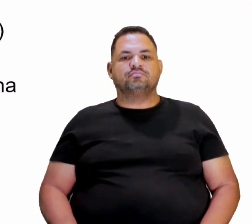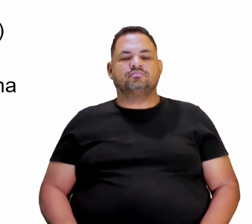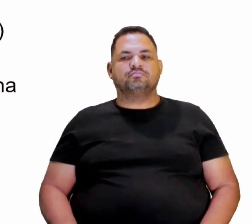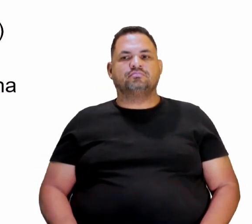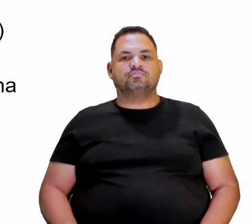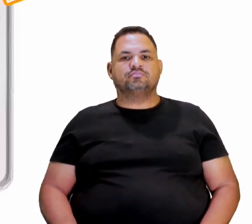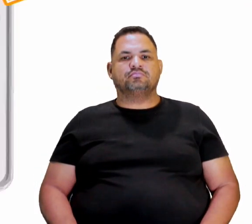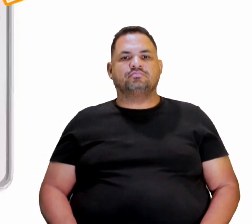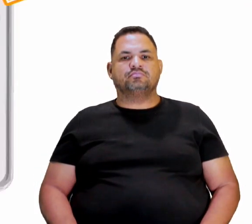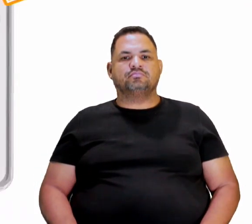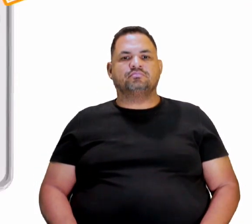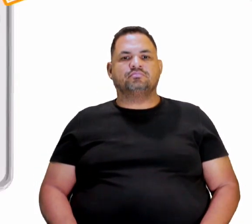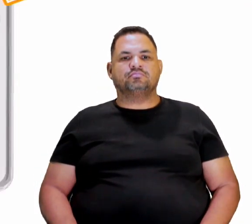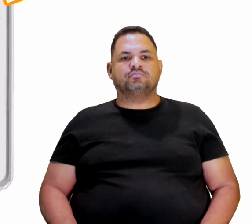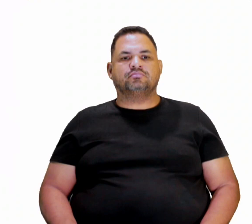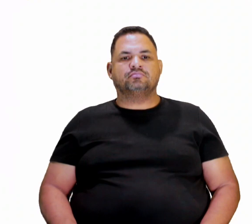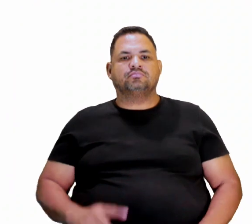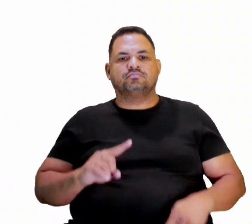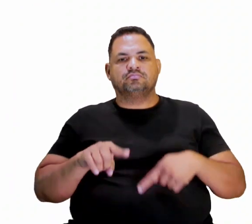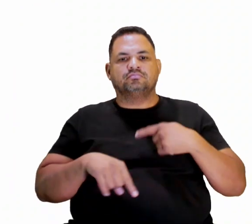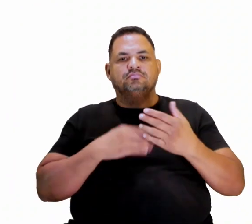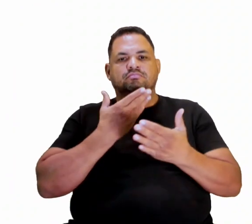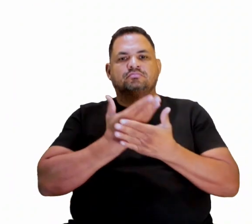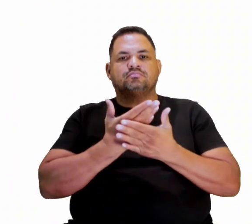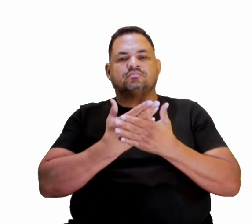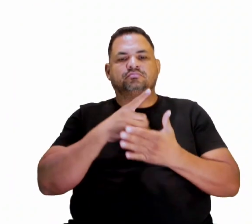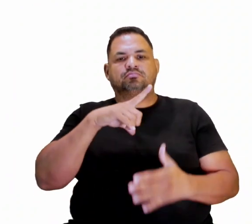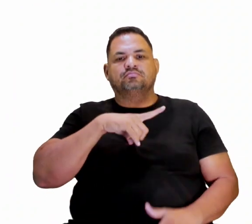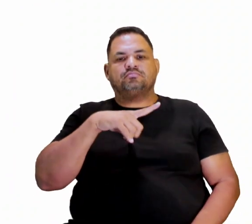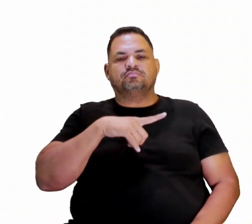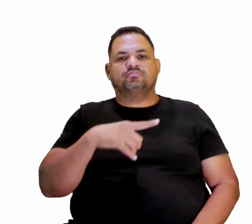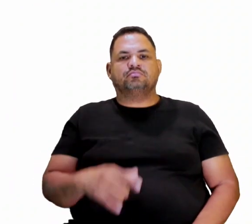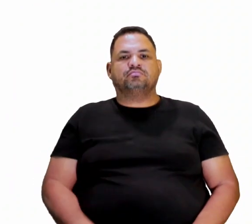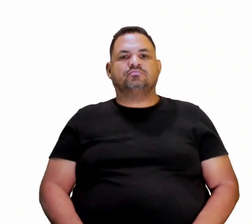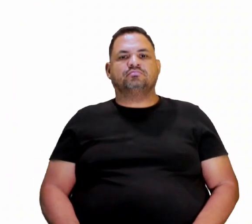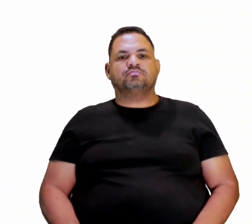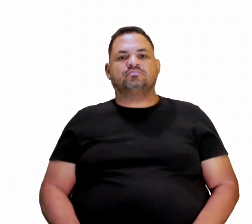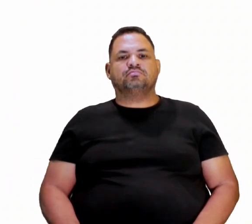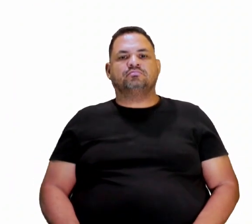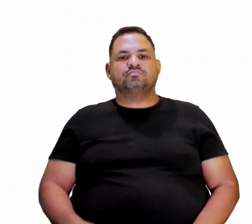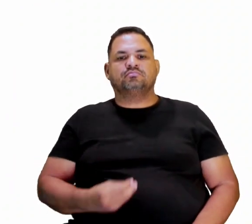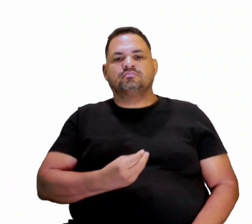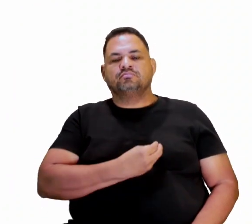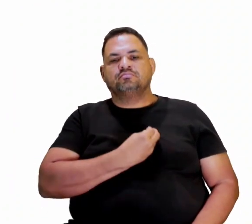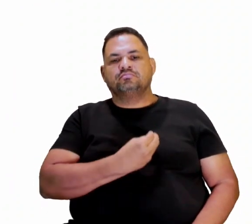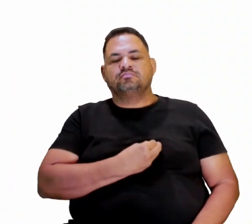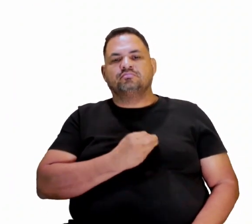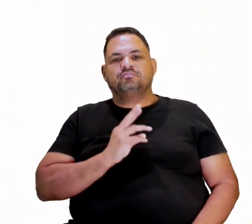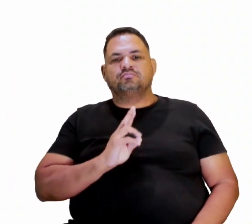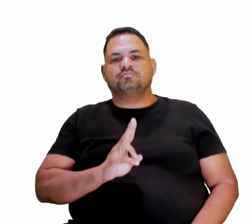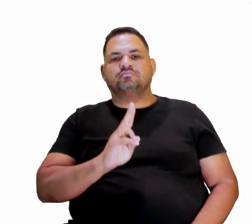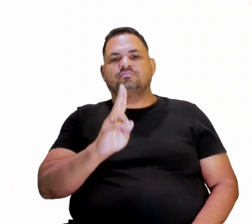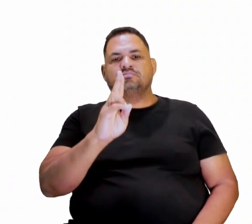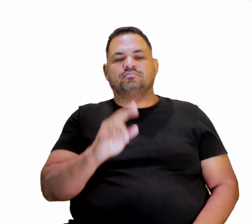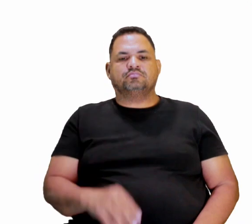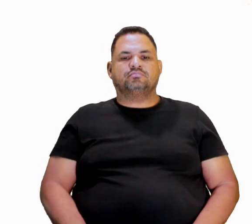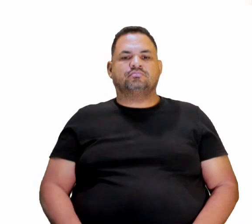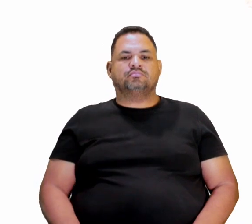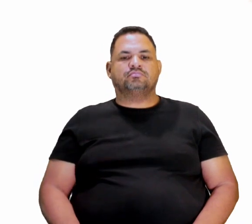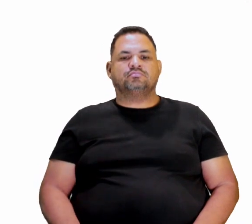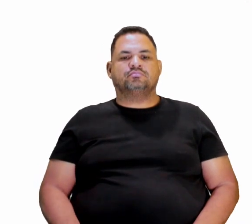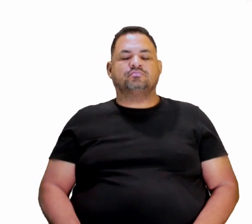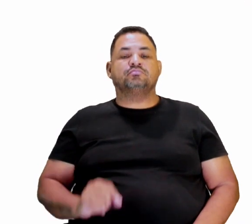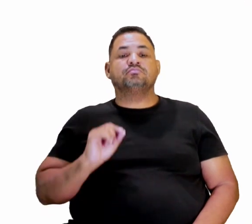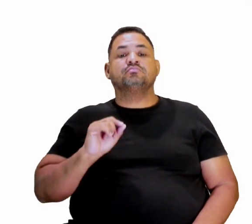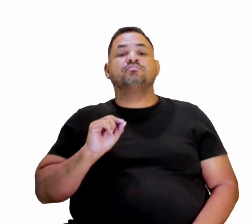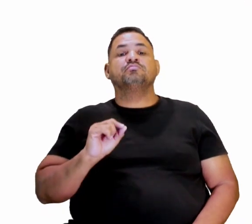I should do? Na próxima aula a gente viu sobre essa questão do present continuous. What are the kids doing? O que